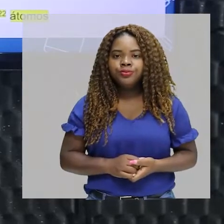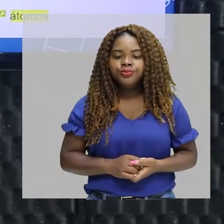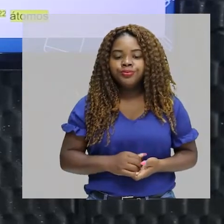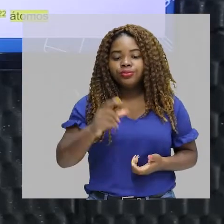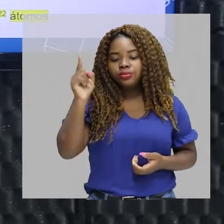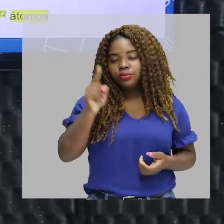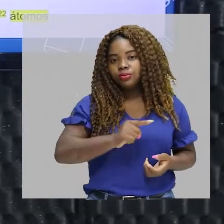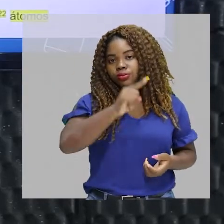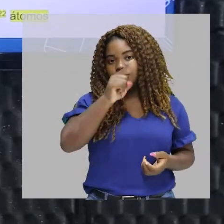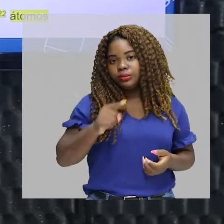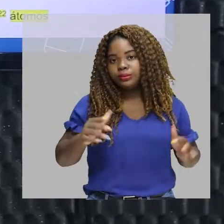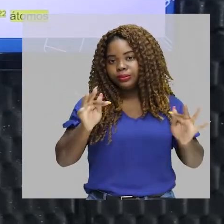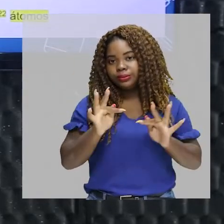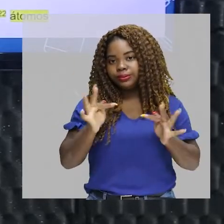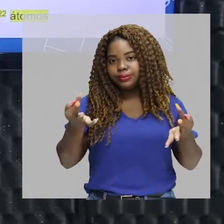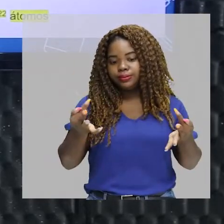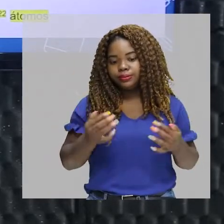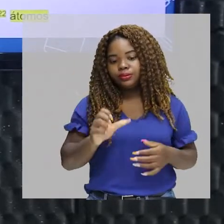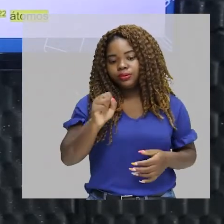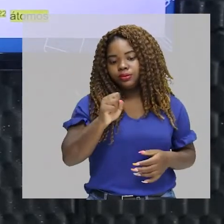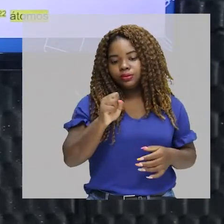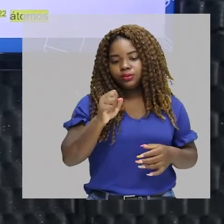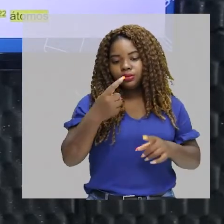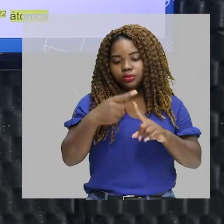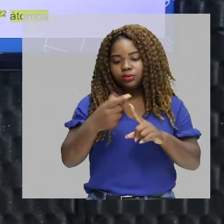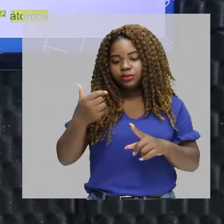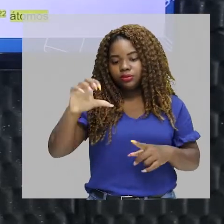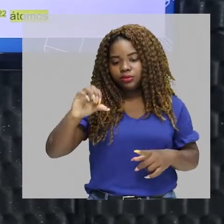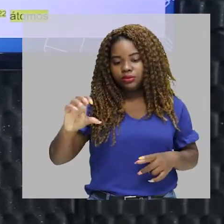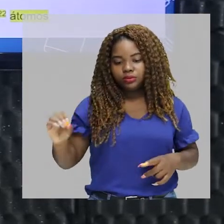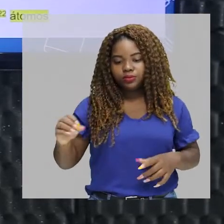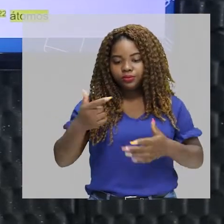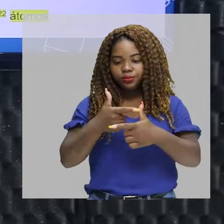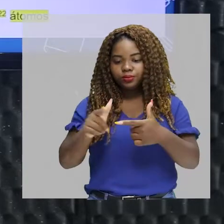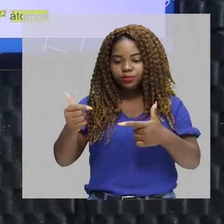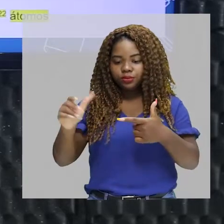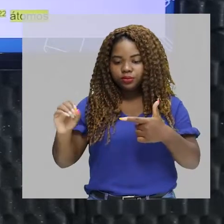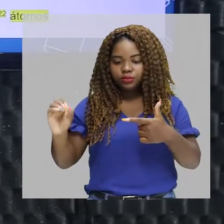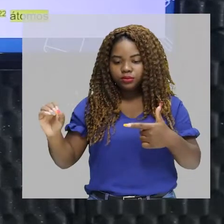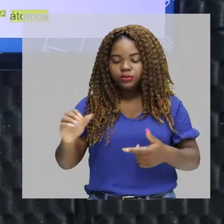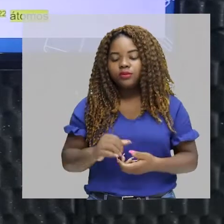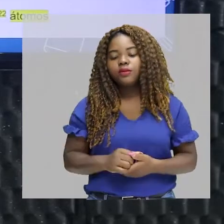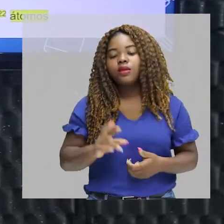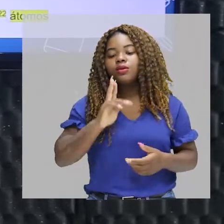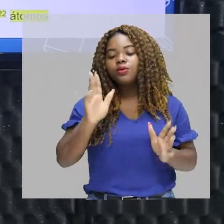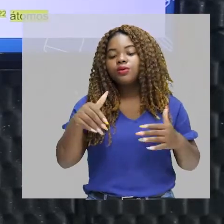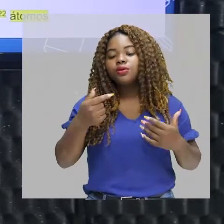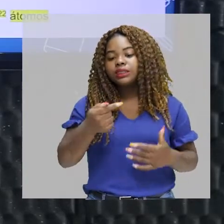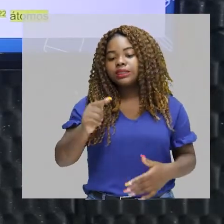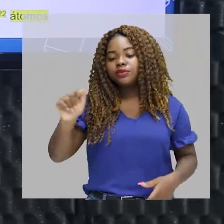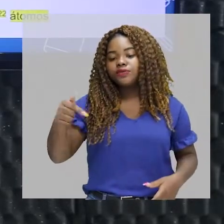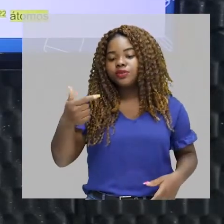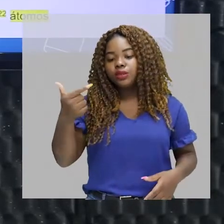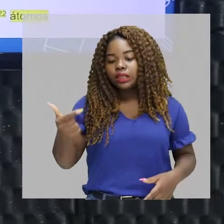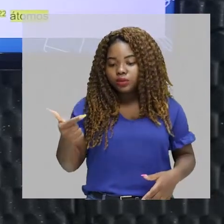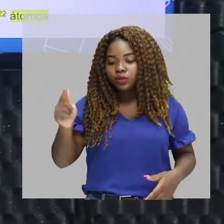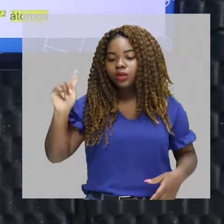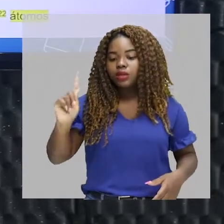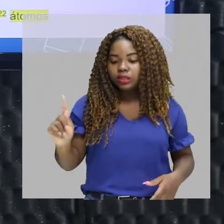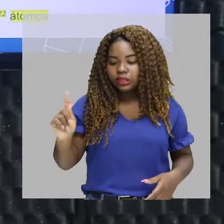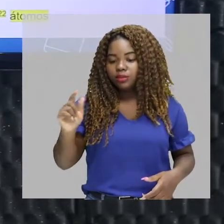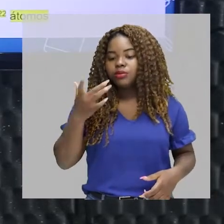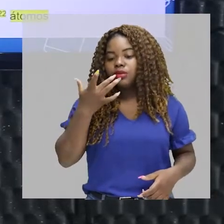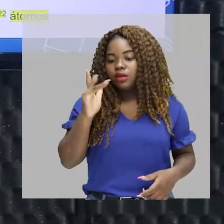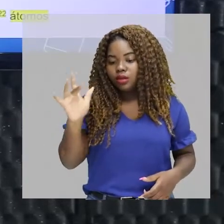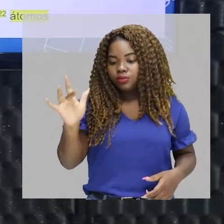Regra de 3 simples, 8 vezes 90 dividido por 100. Qual é o resultado?